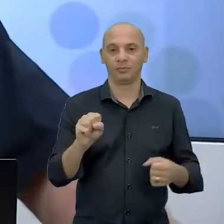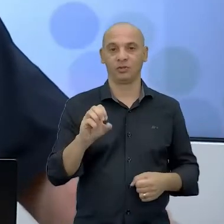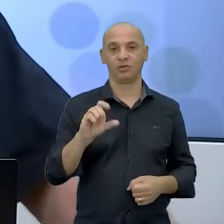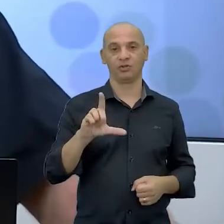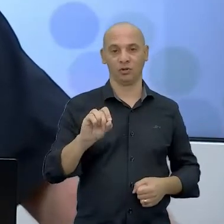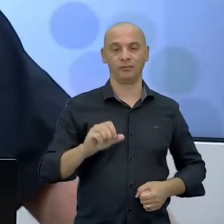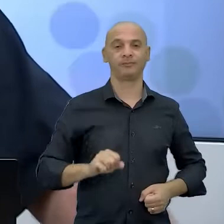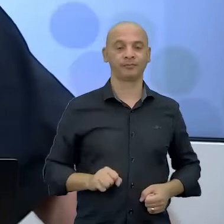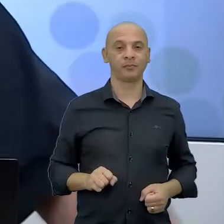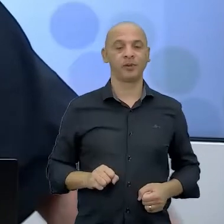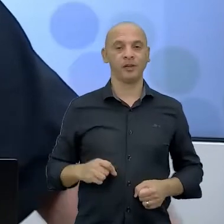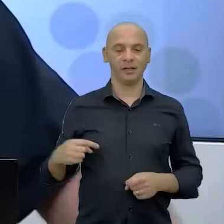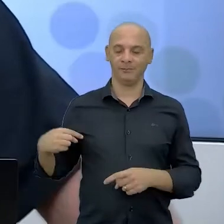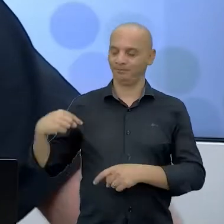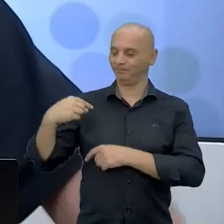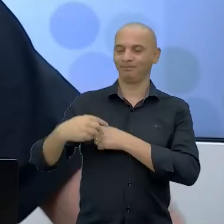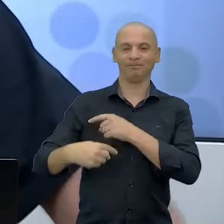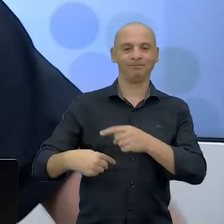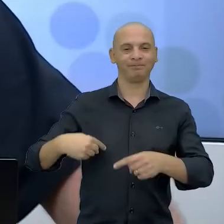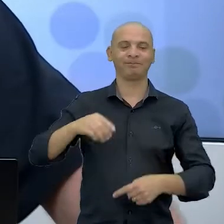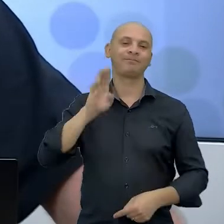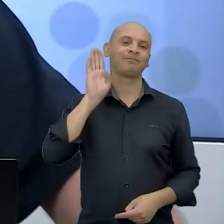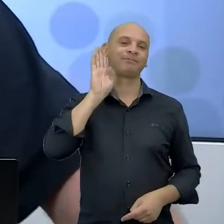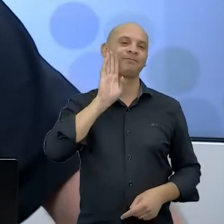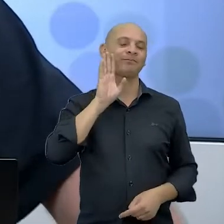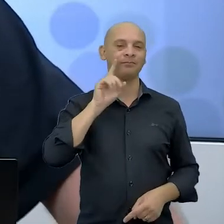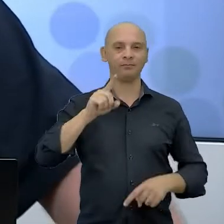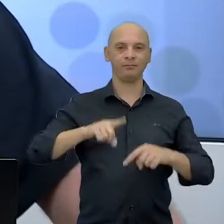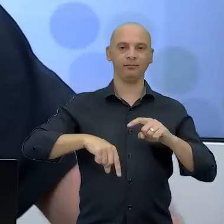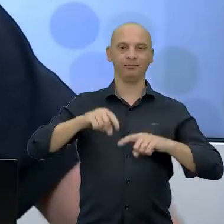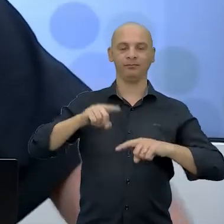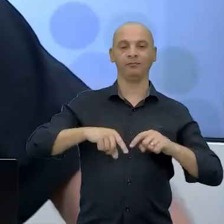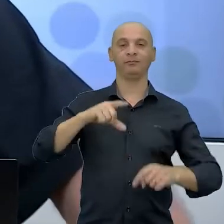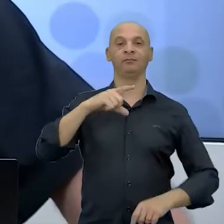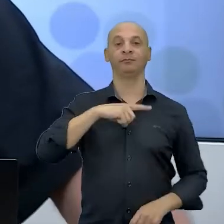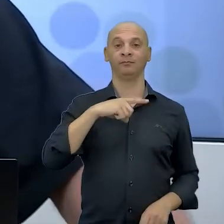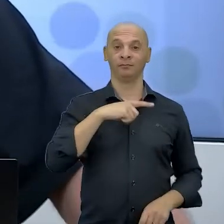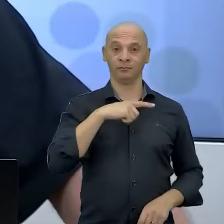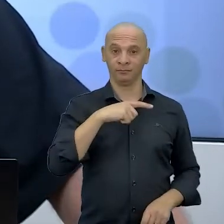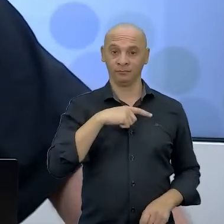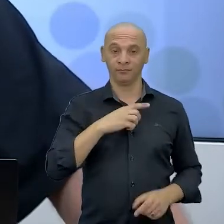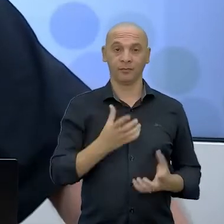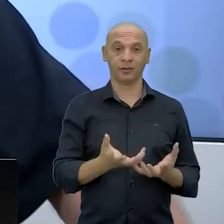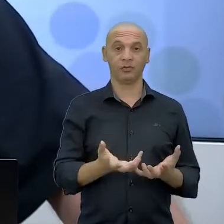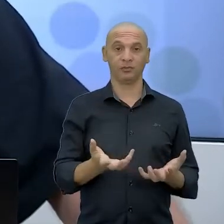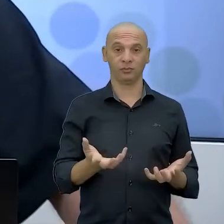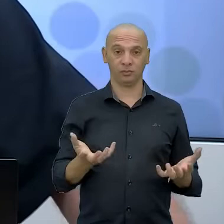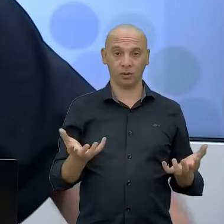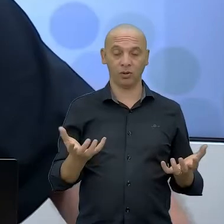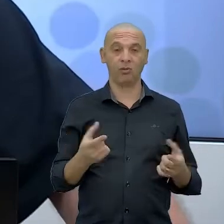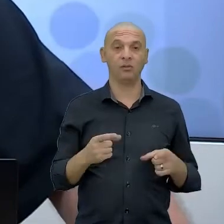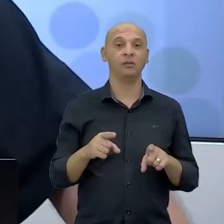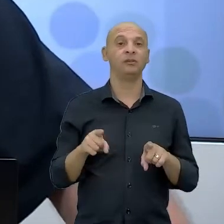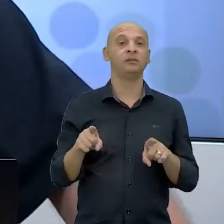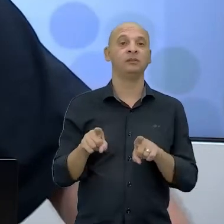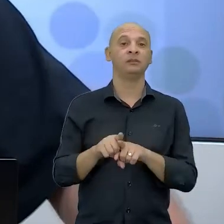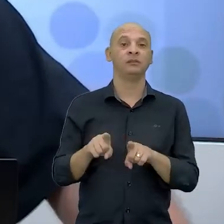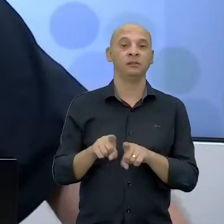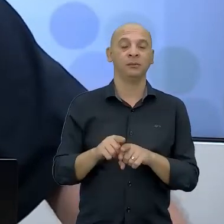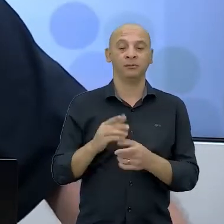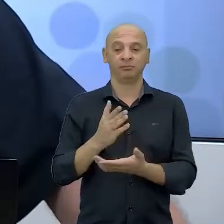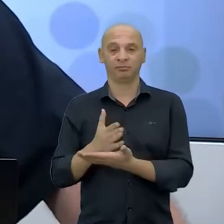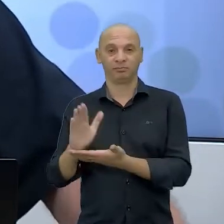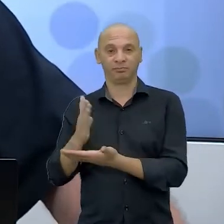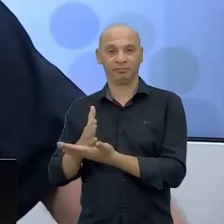Então é um ciclo muito legal que a gente tem desses produtos que são produzidos no solo, né, e, logicamente, os